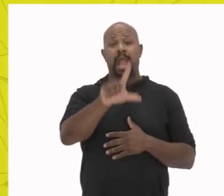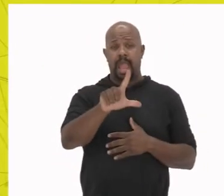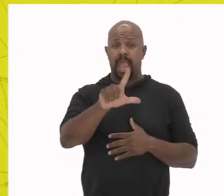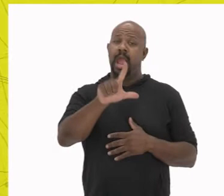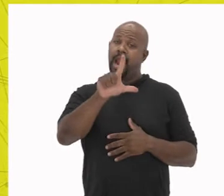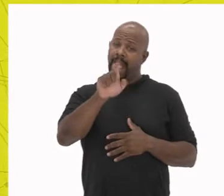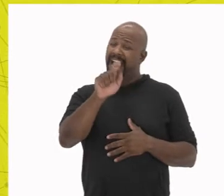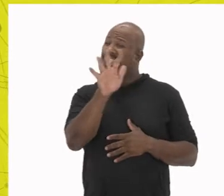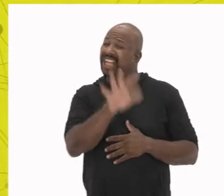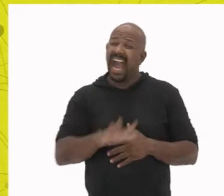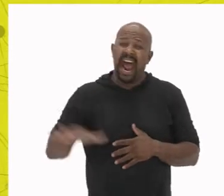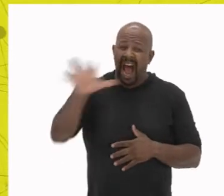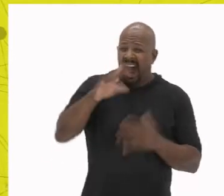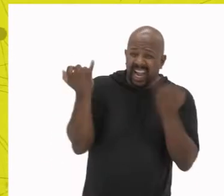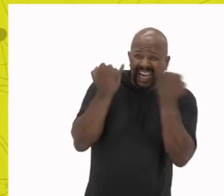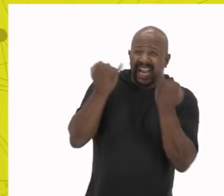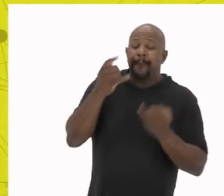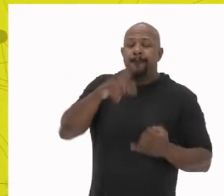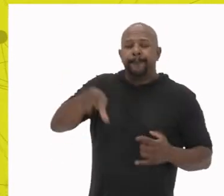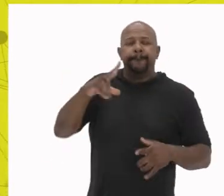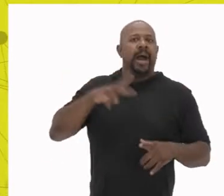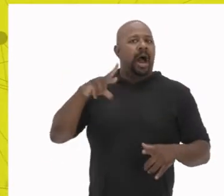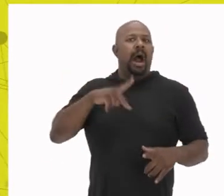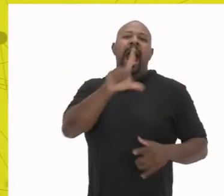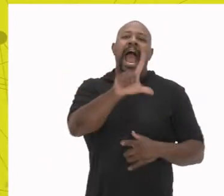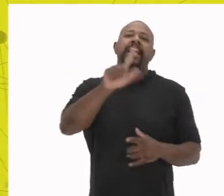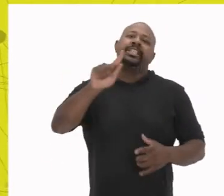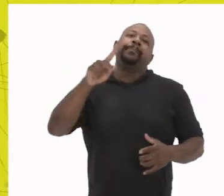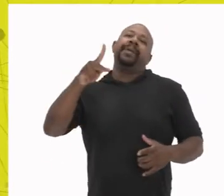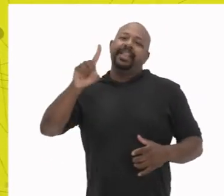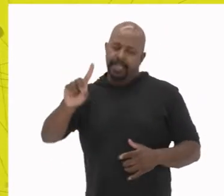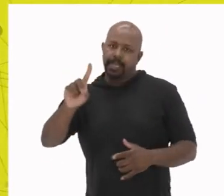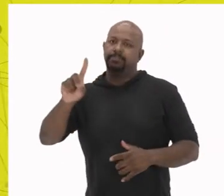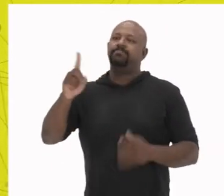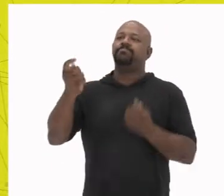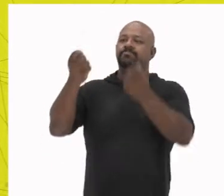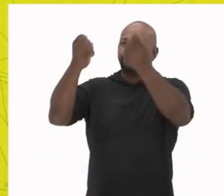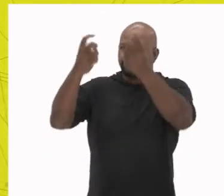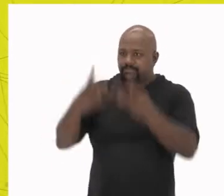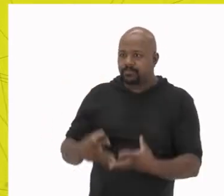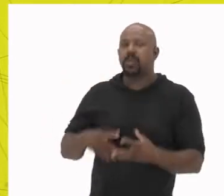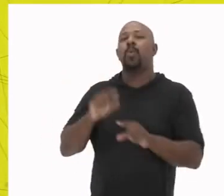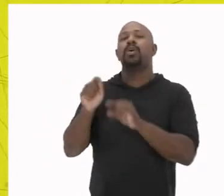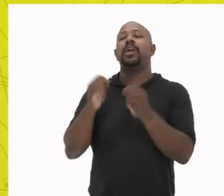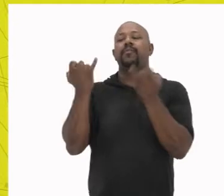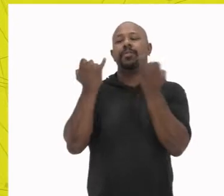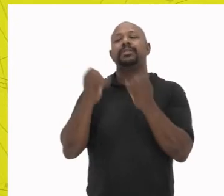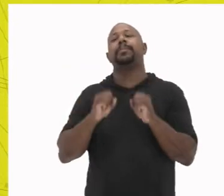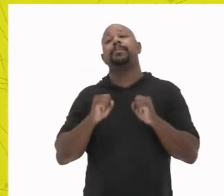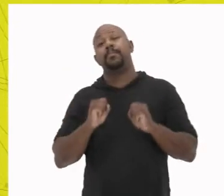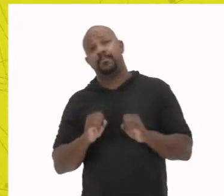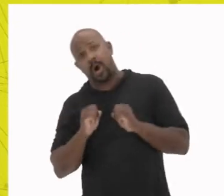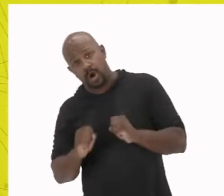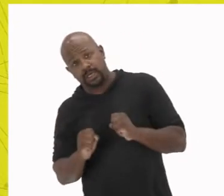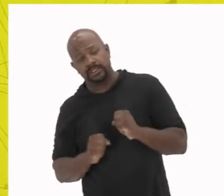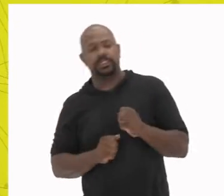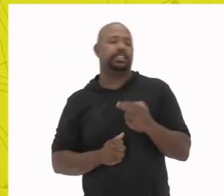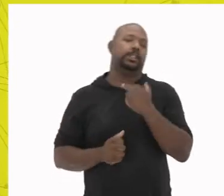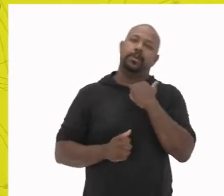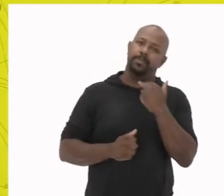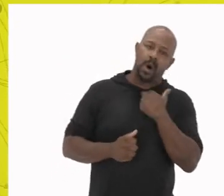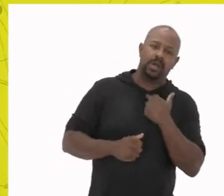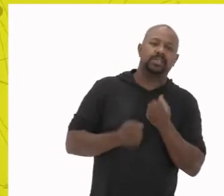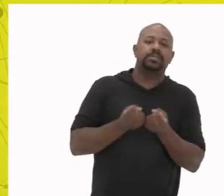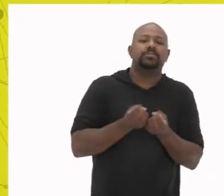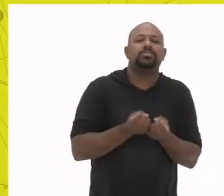Por exemplo, a Lei Geral de Proteção de Dados Pessoais, LGPD, apresenta diretrizes sobre quais informações podem ou não